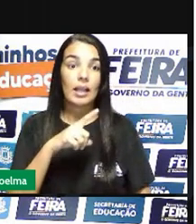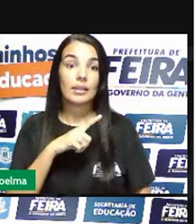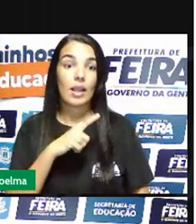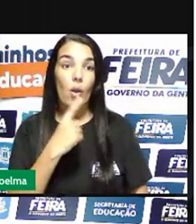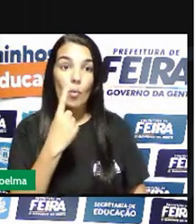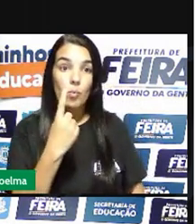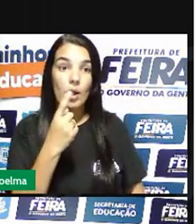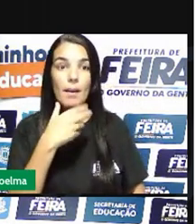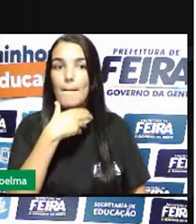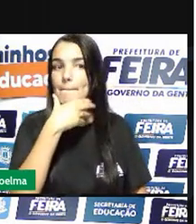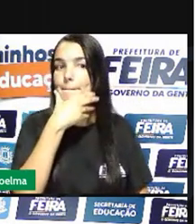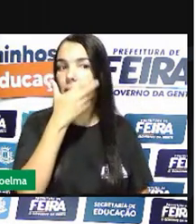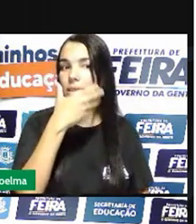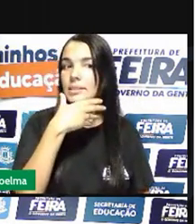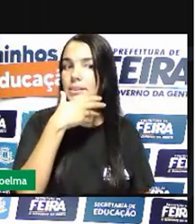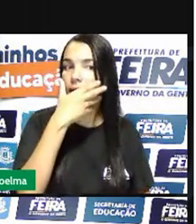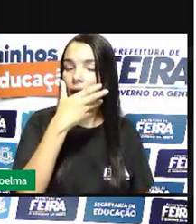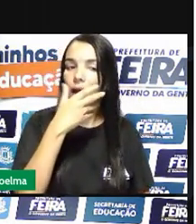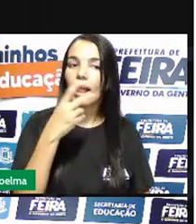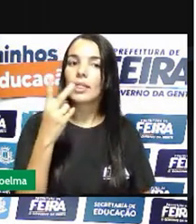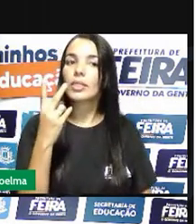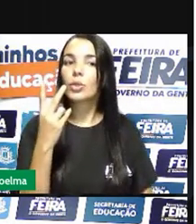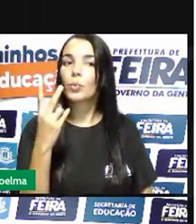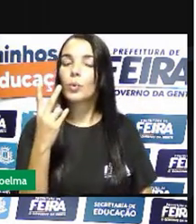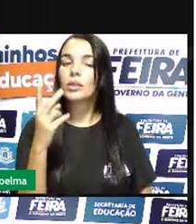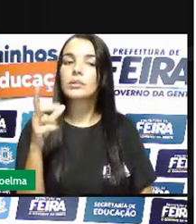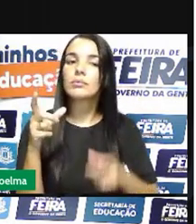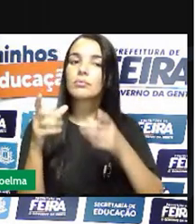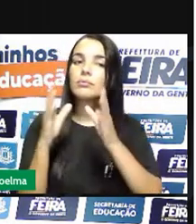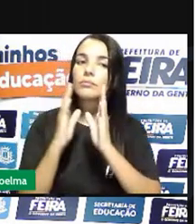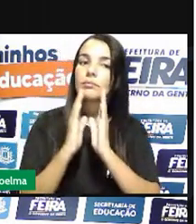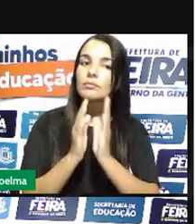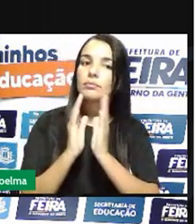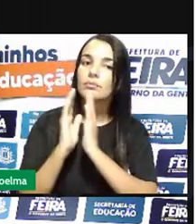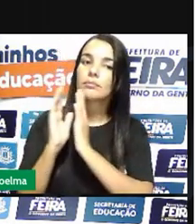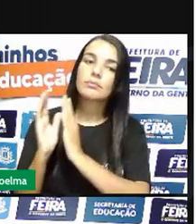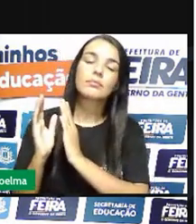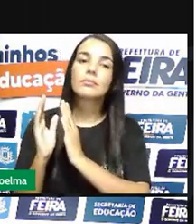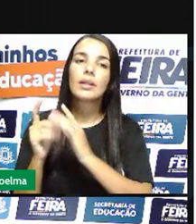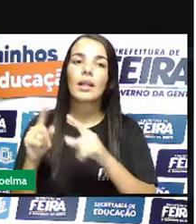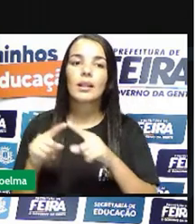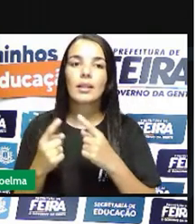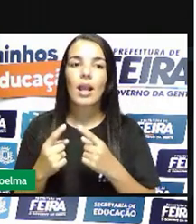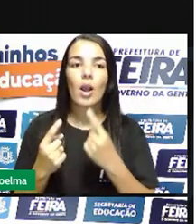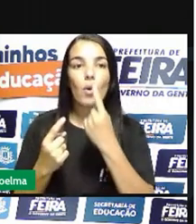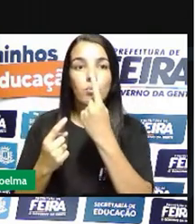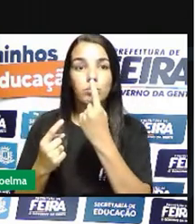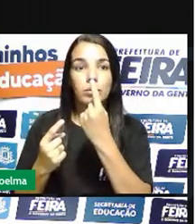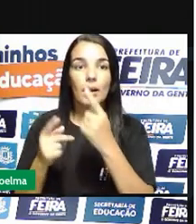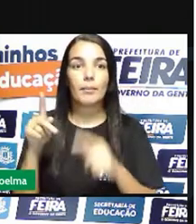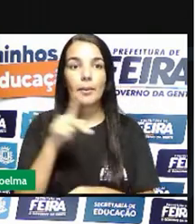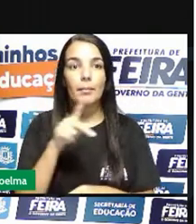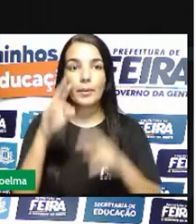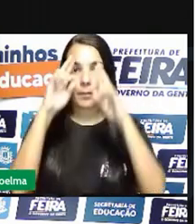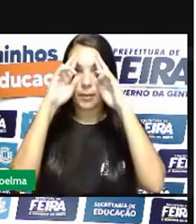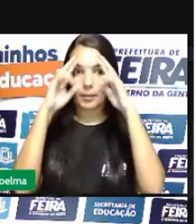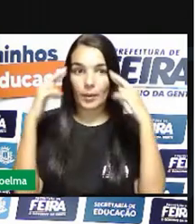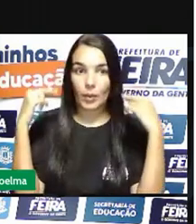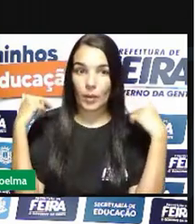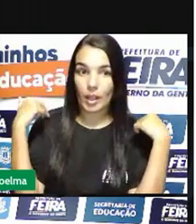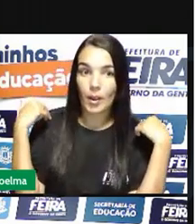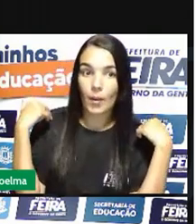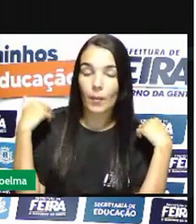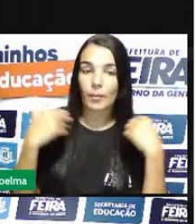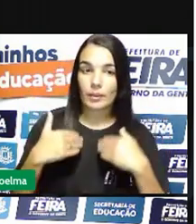uma maçã e ela dividiu em duas partes então e a prova aí dá uma parte para pro